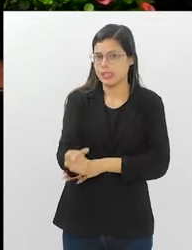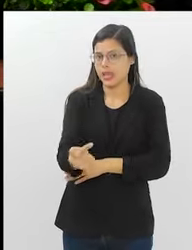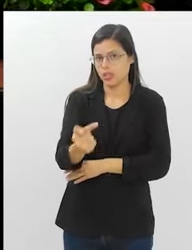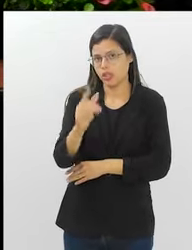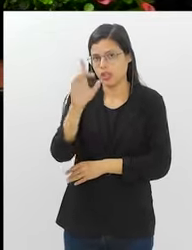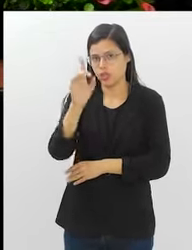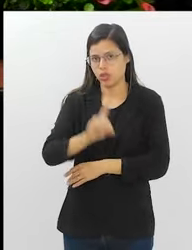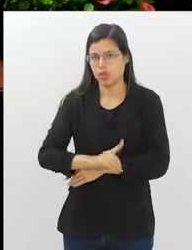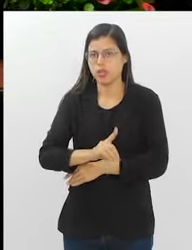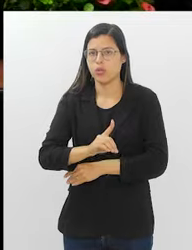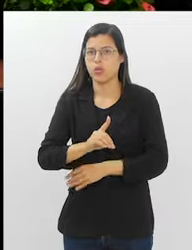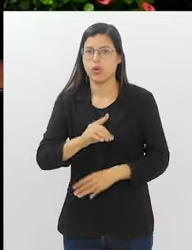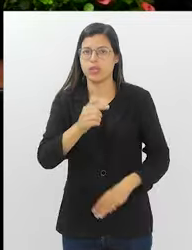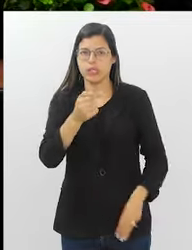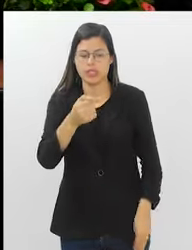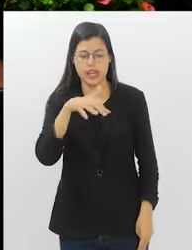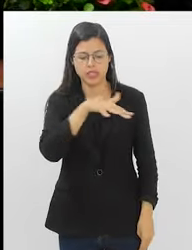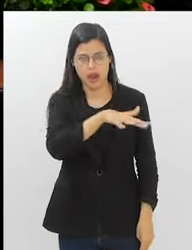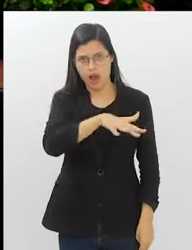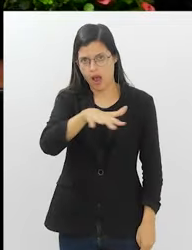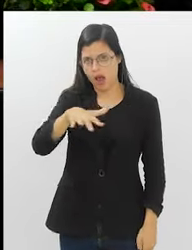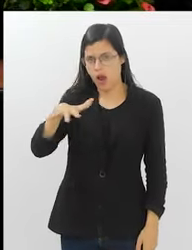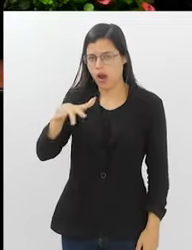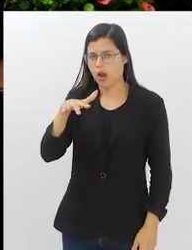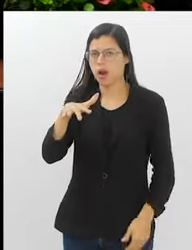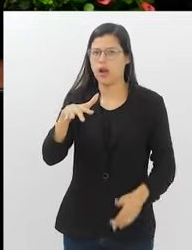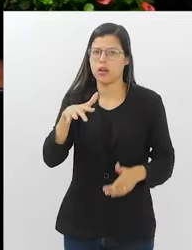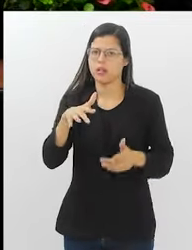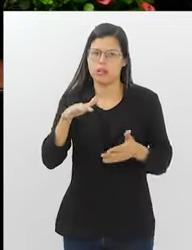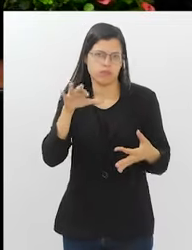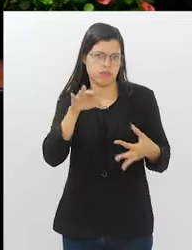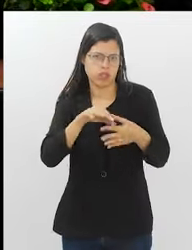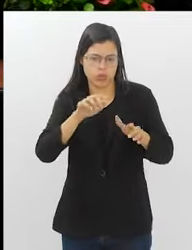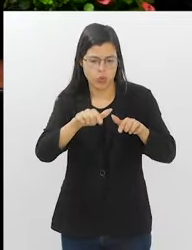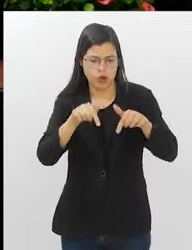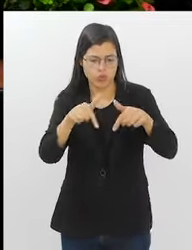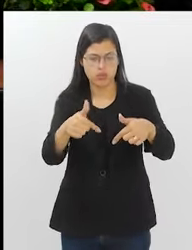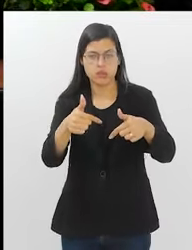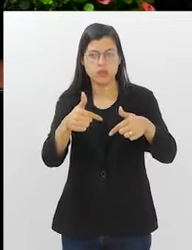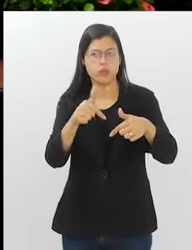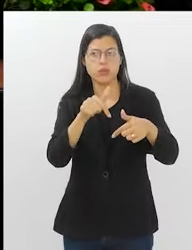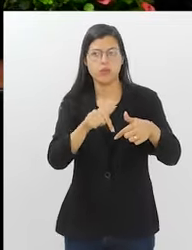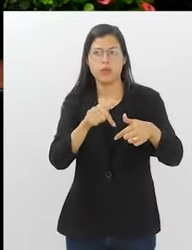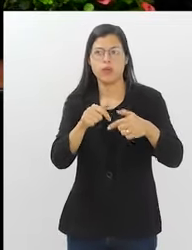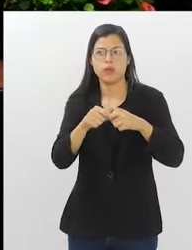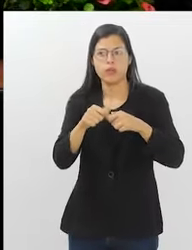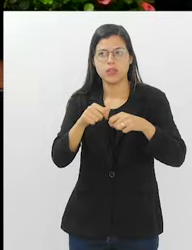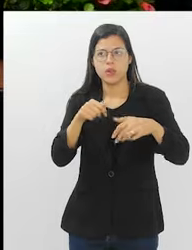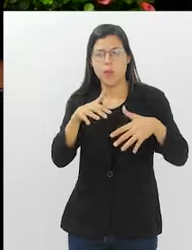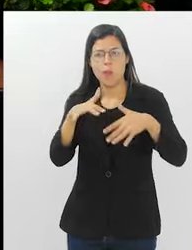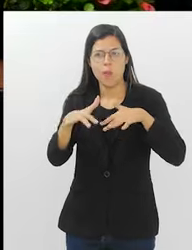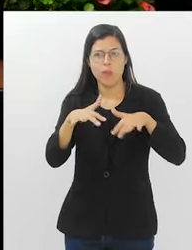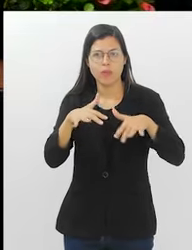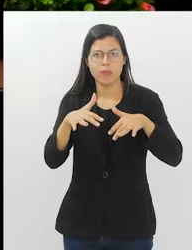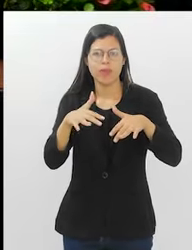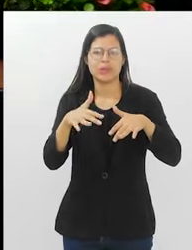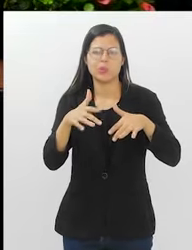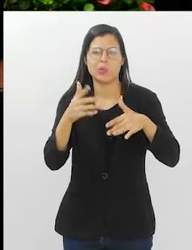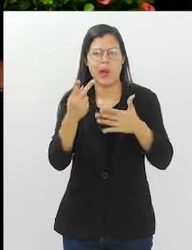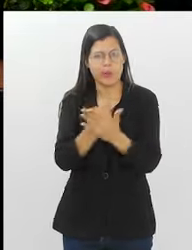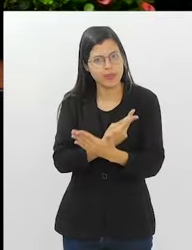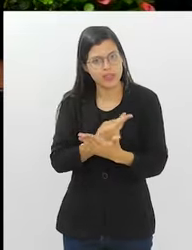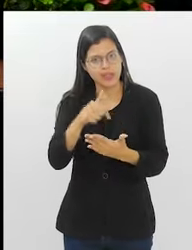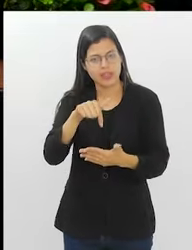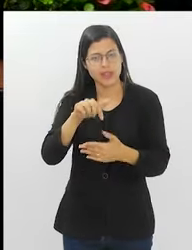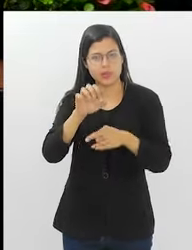diretores em 7 áreas, conforme as suas atuações, para fazer então o movimento